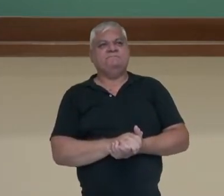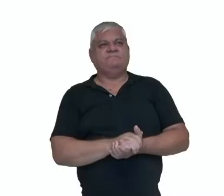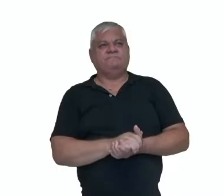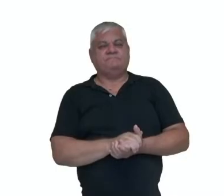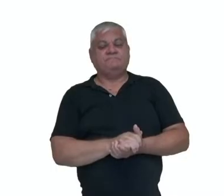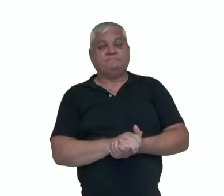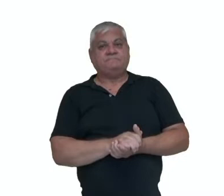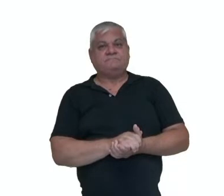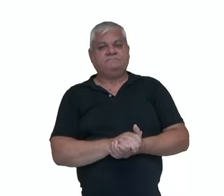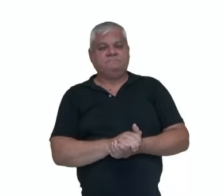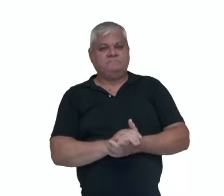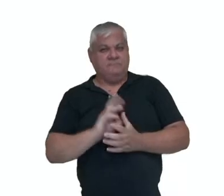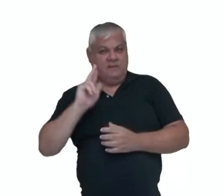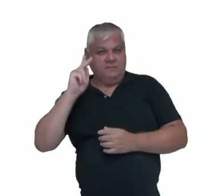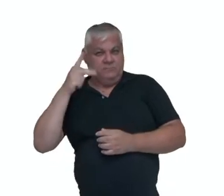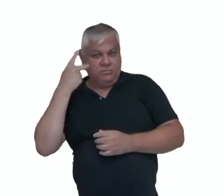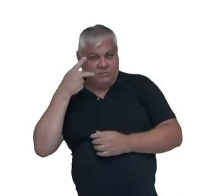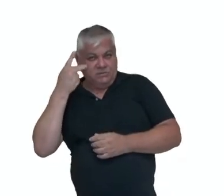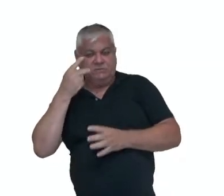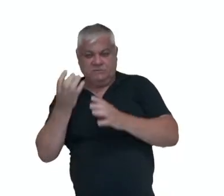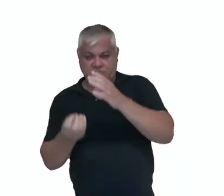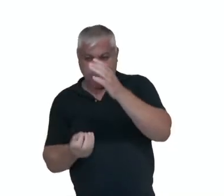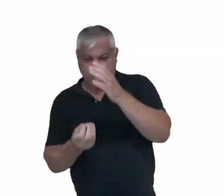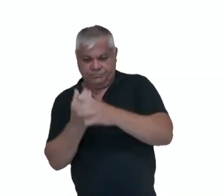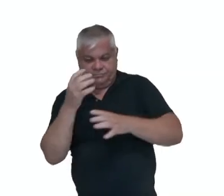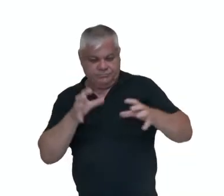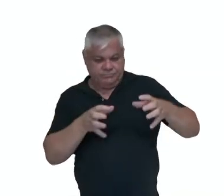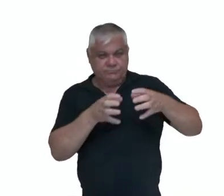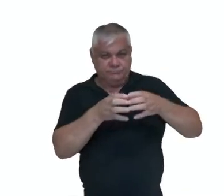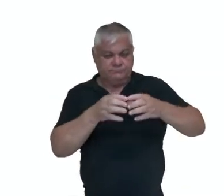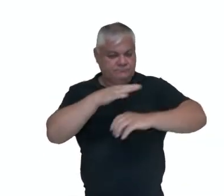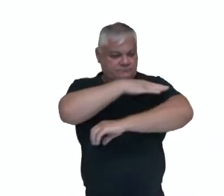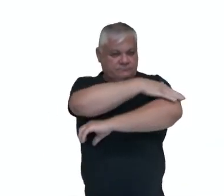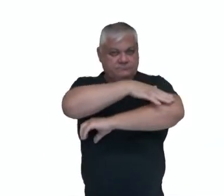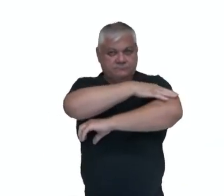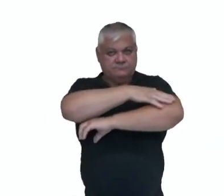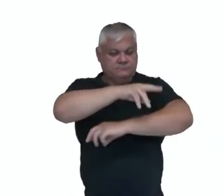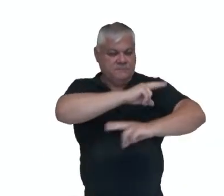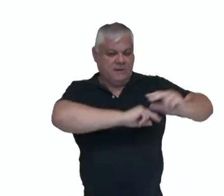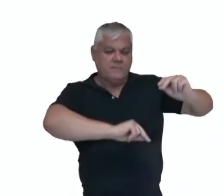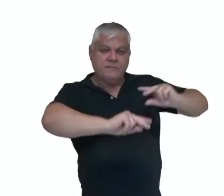Junto com a política, o surgimento do espaço público